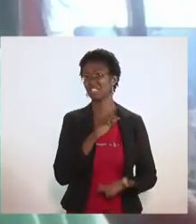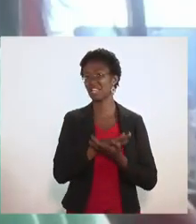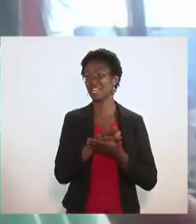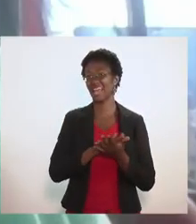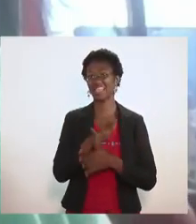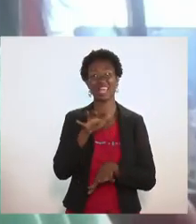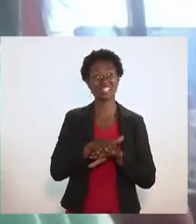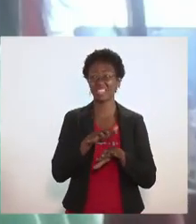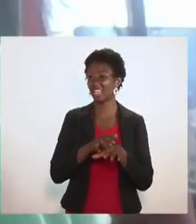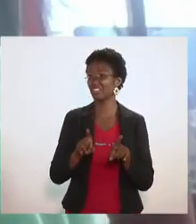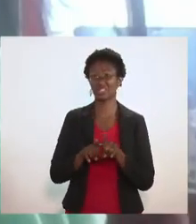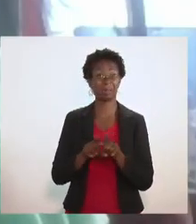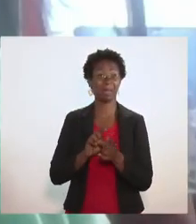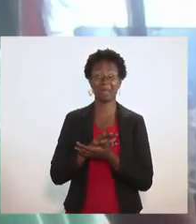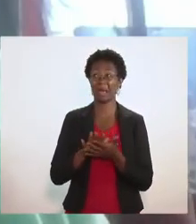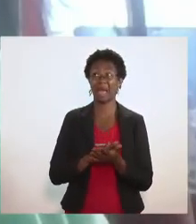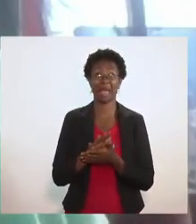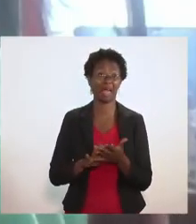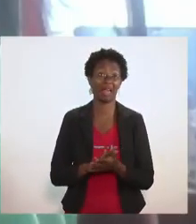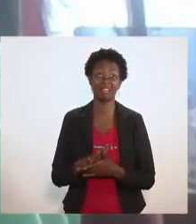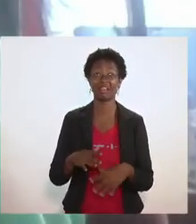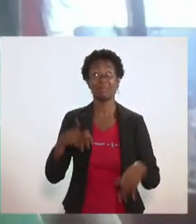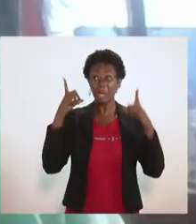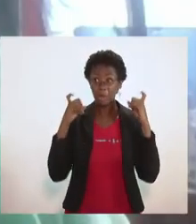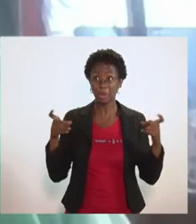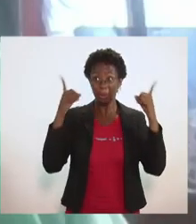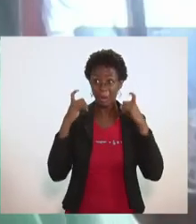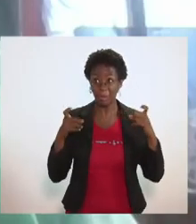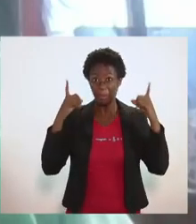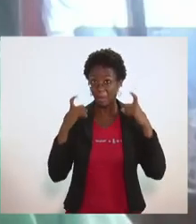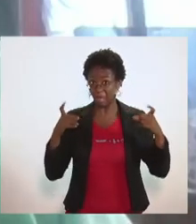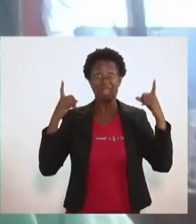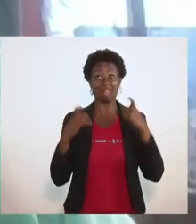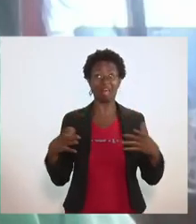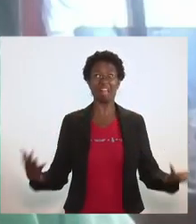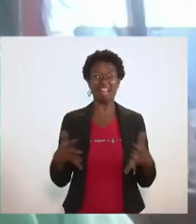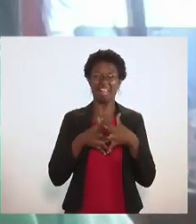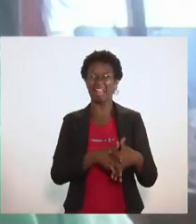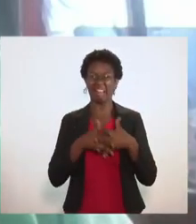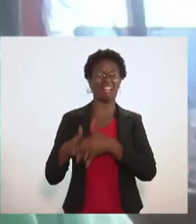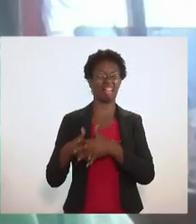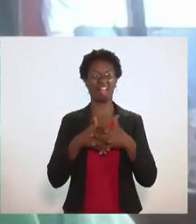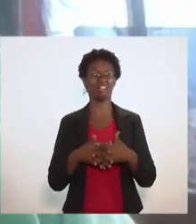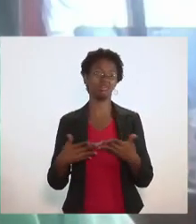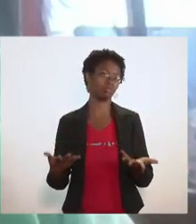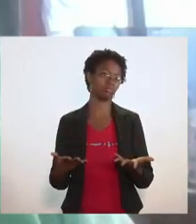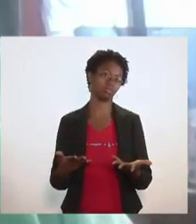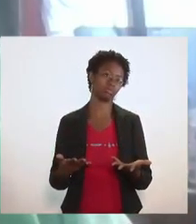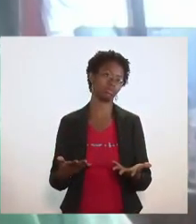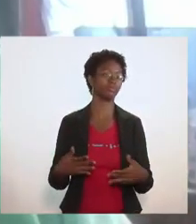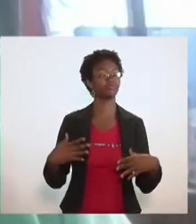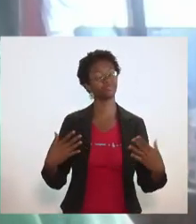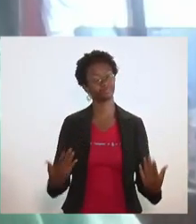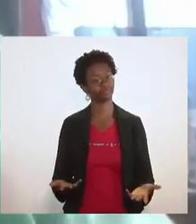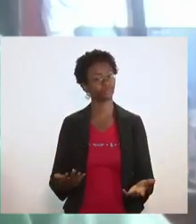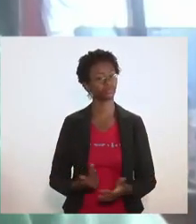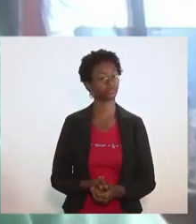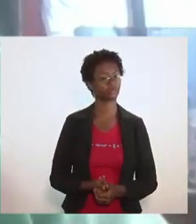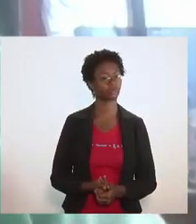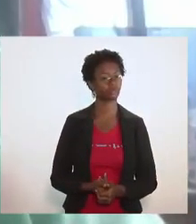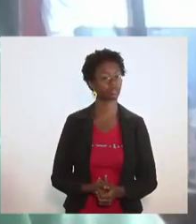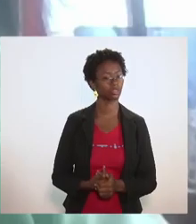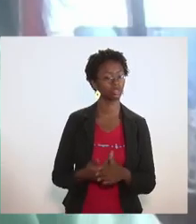festa, barulho de sirene de garagem. Então, tudo que possa ser, as pessoas não conseguem dormir, não